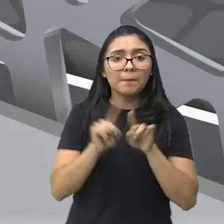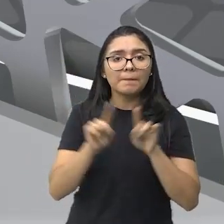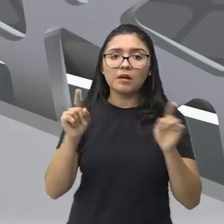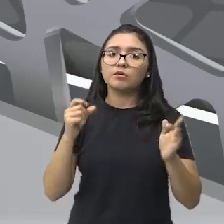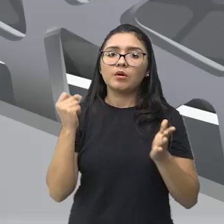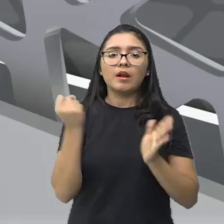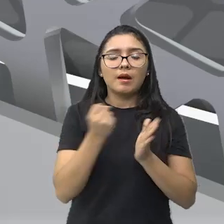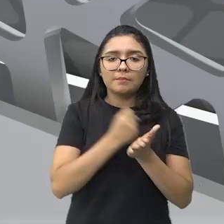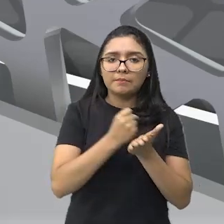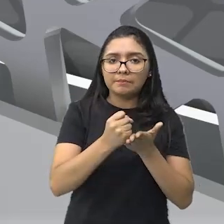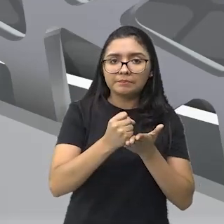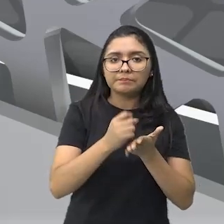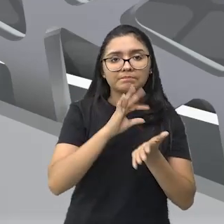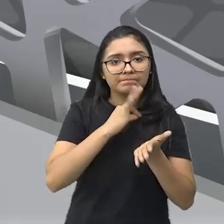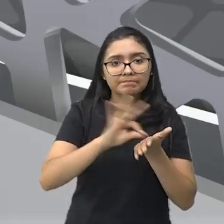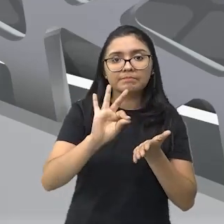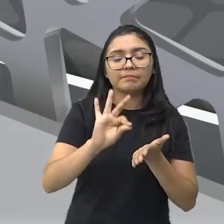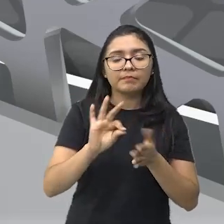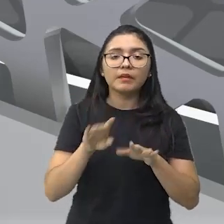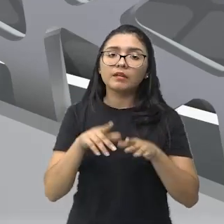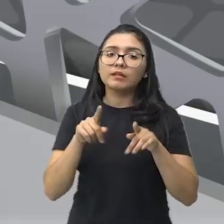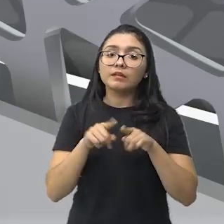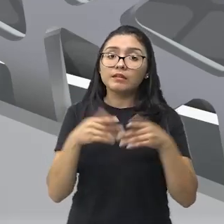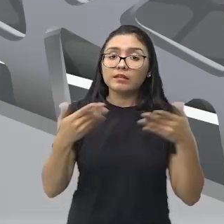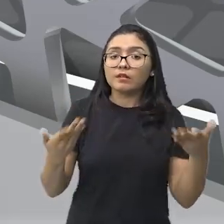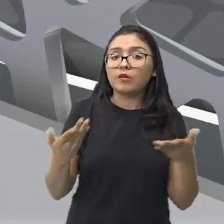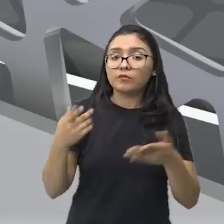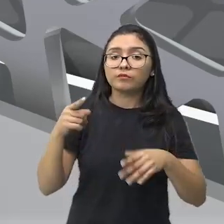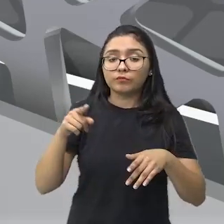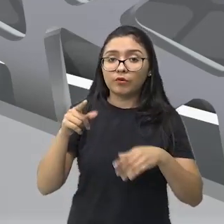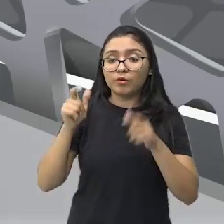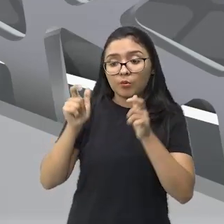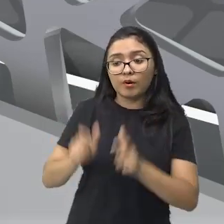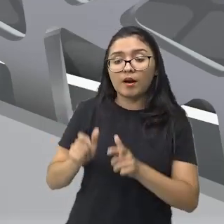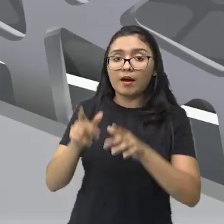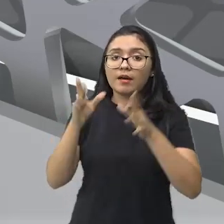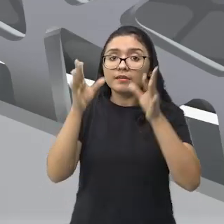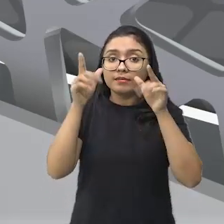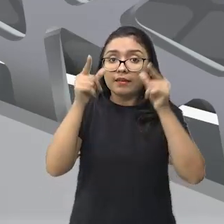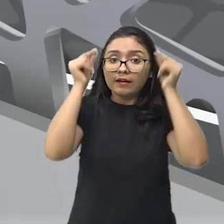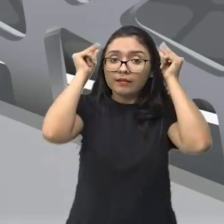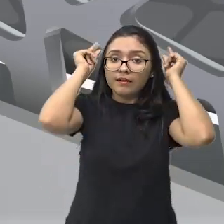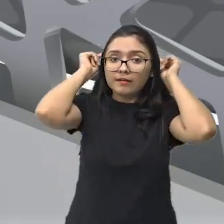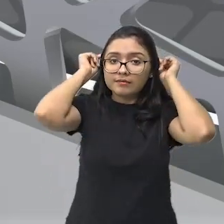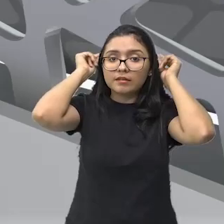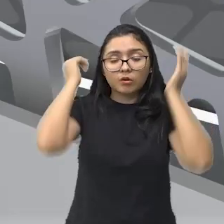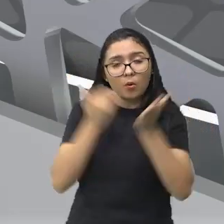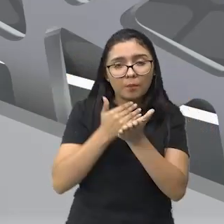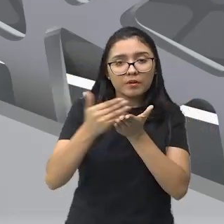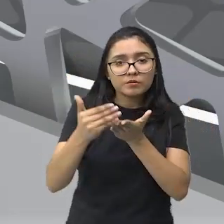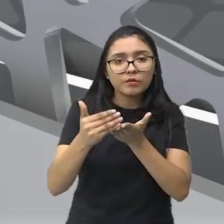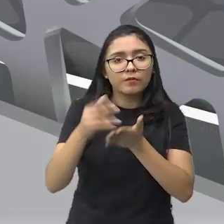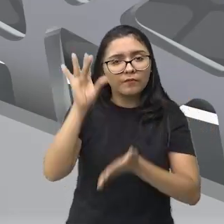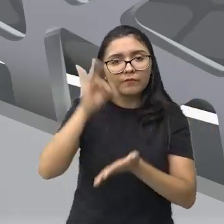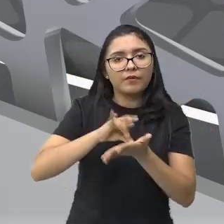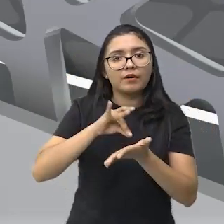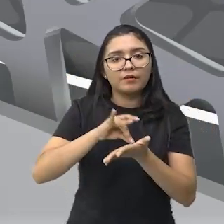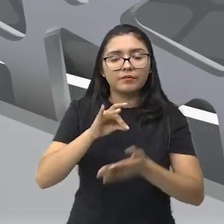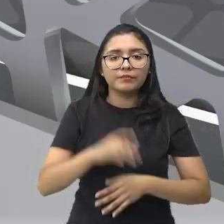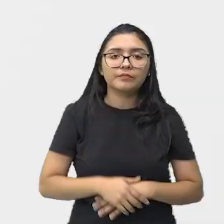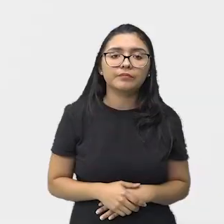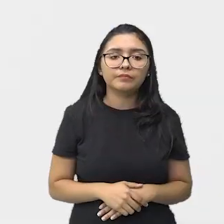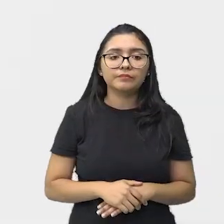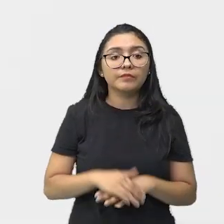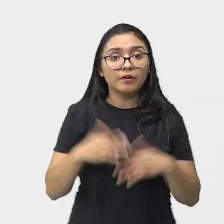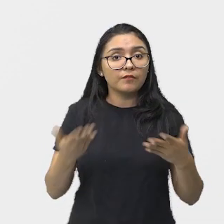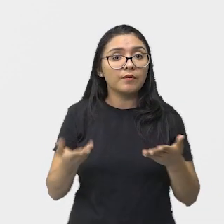era registrado. E foi na Grécia que foi registrado, então ele nasceu na Grécia. E vamos ver os conceitos sobre teatro. Vamos